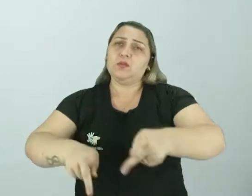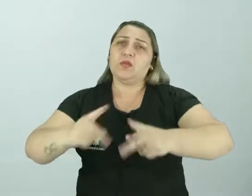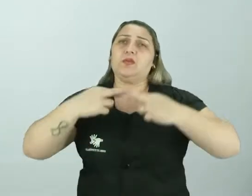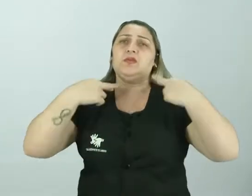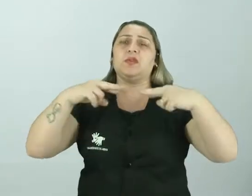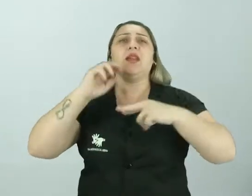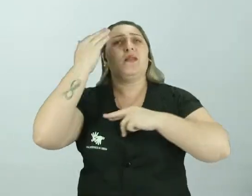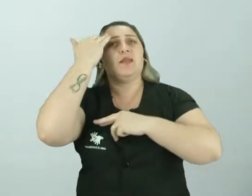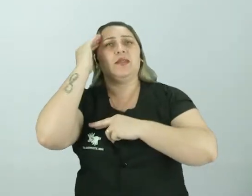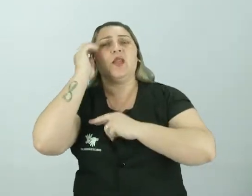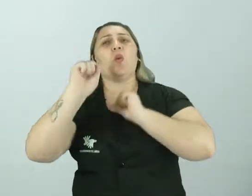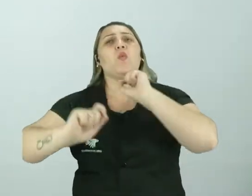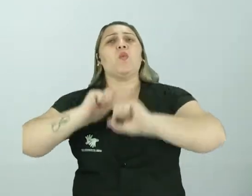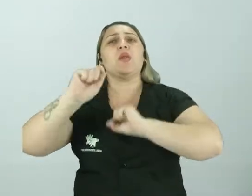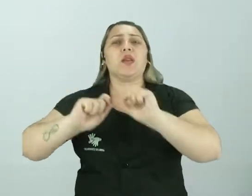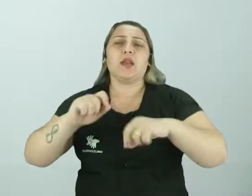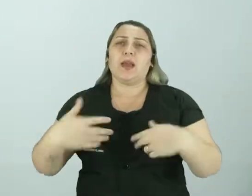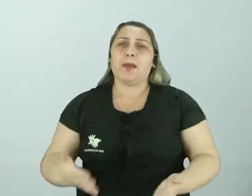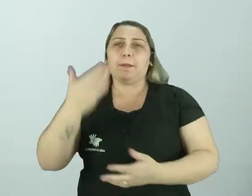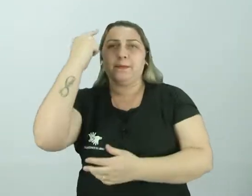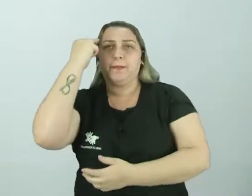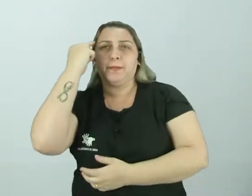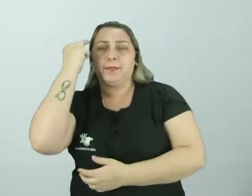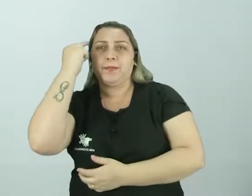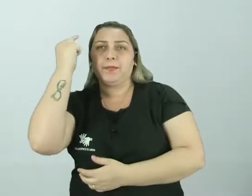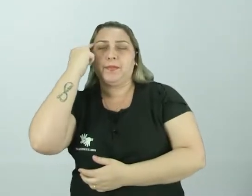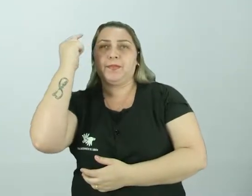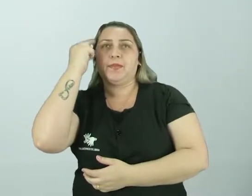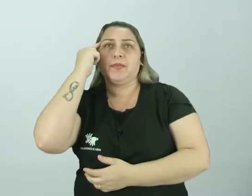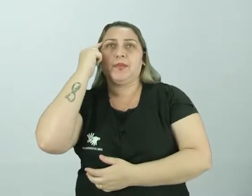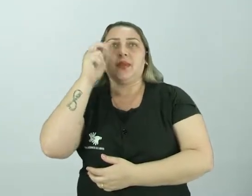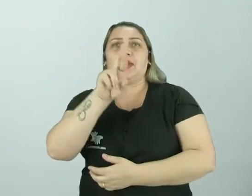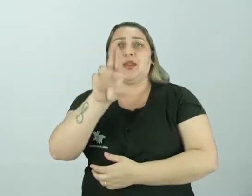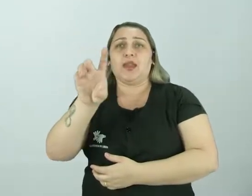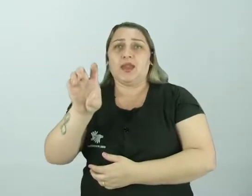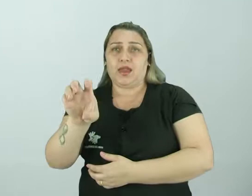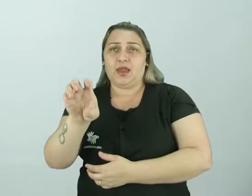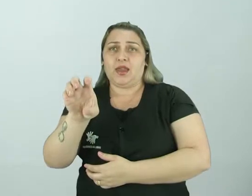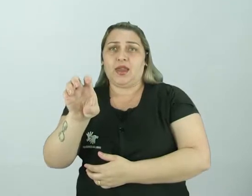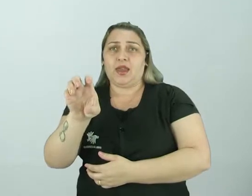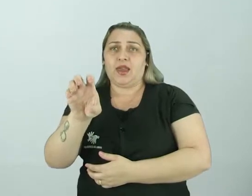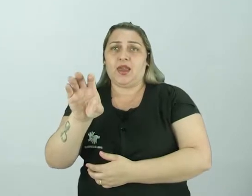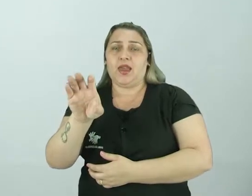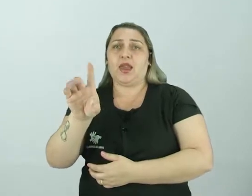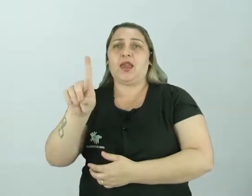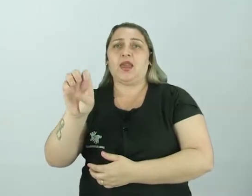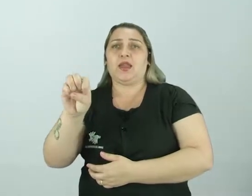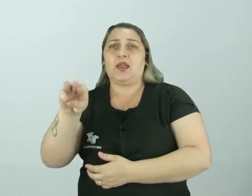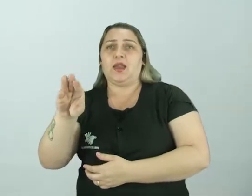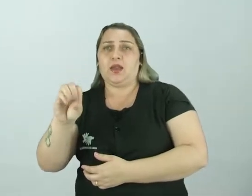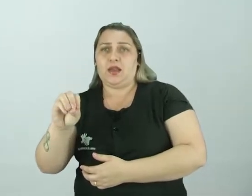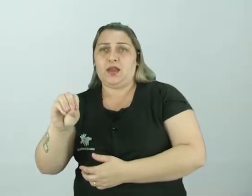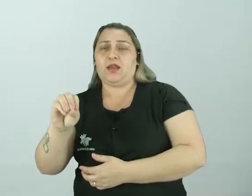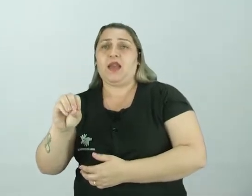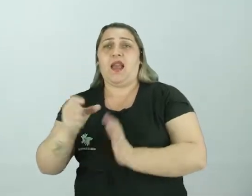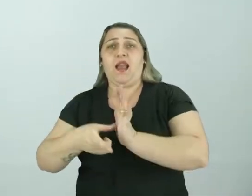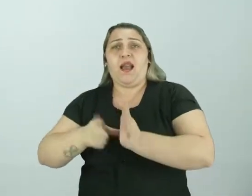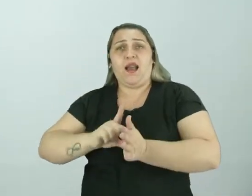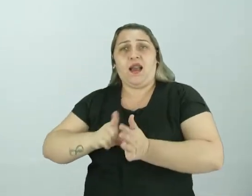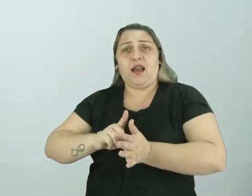que é redemocratização. A gente pode pensar no prefixo da palavra redemocratização, que é o ré,